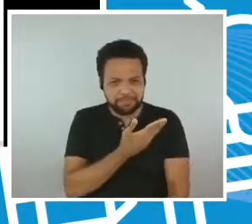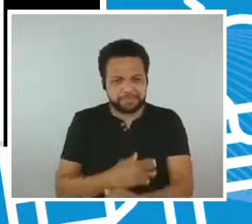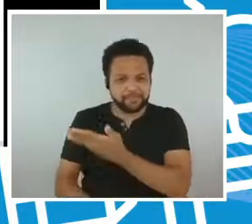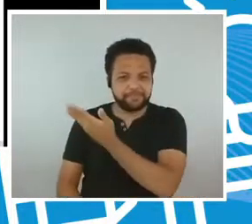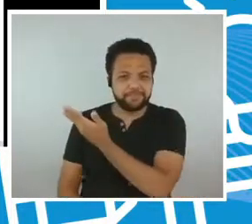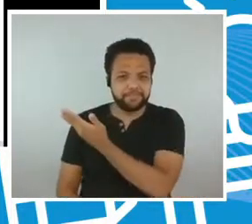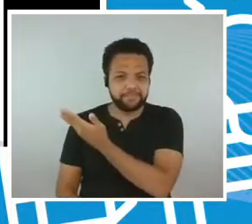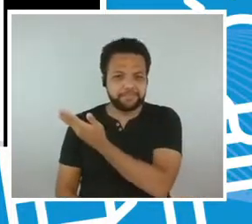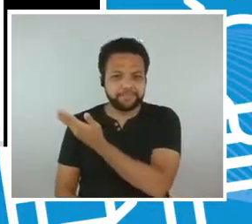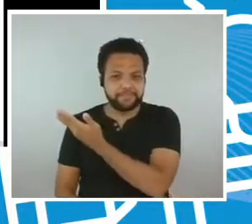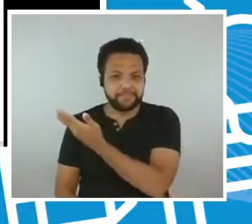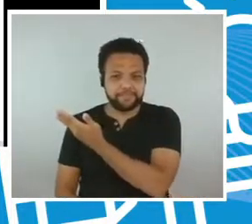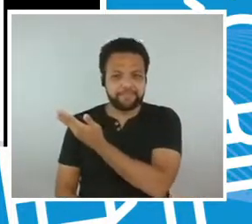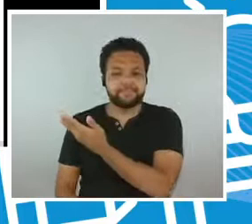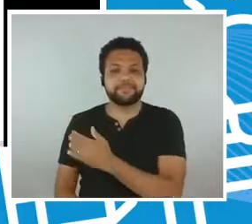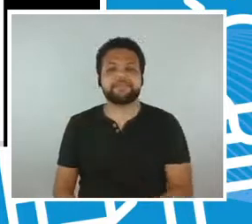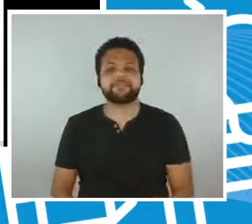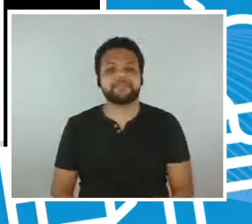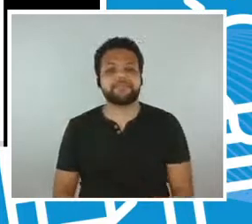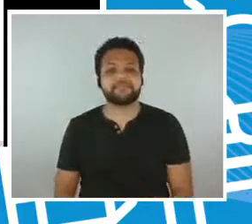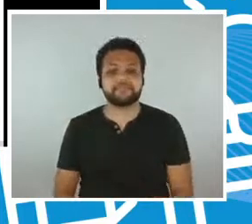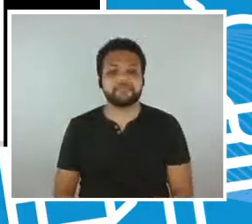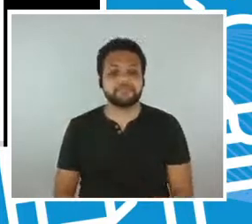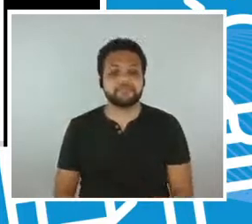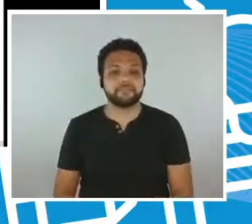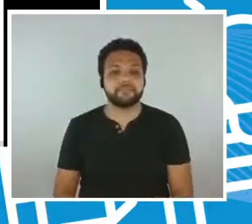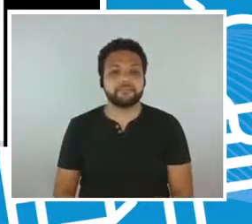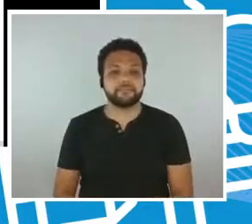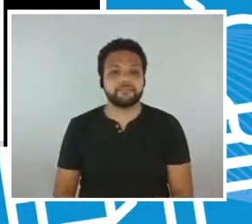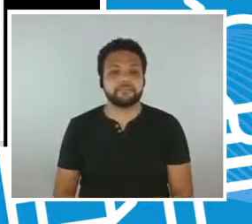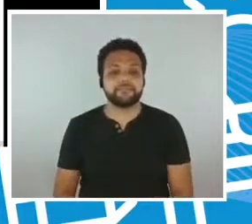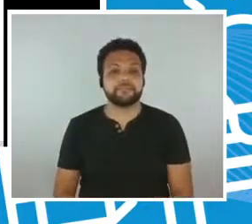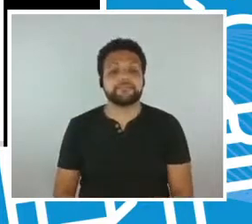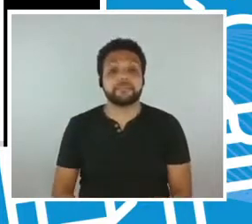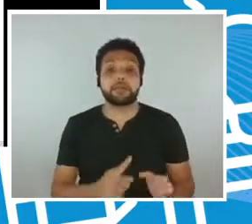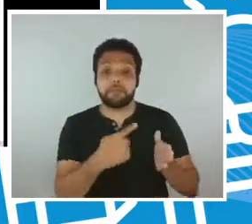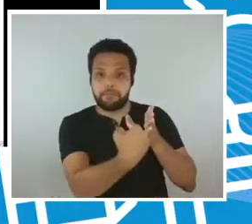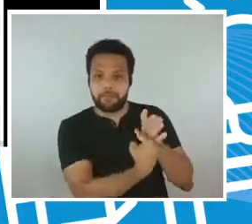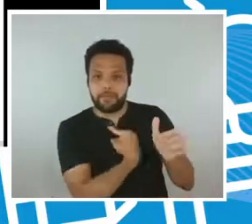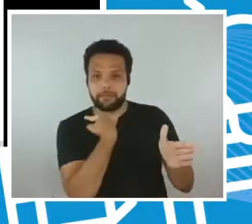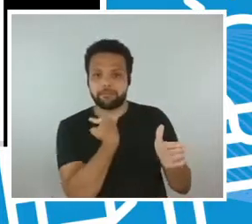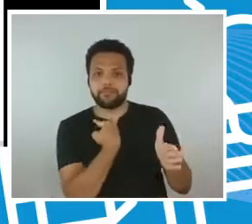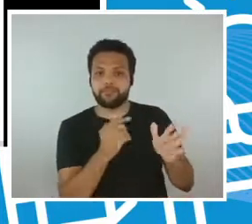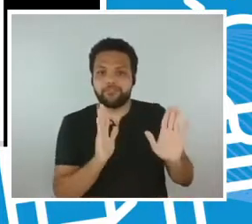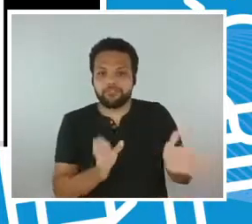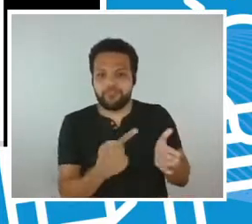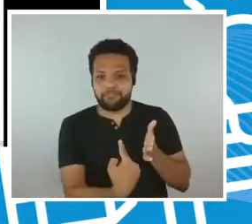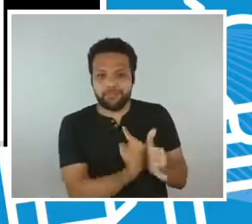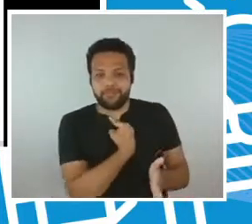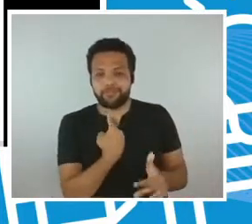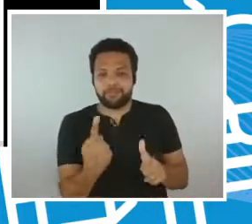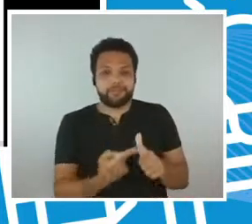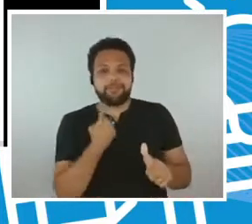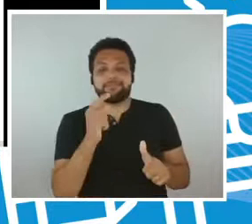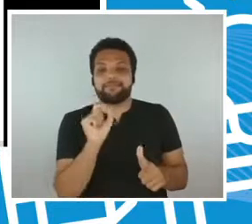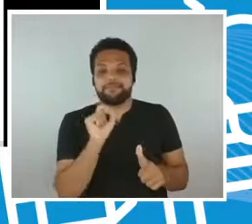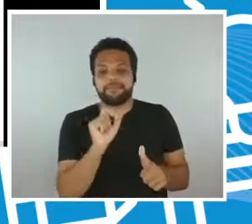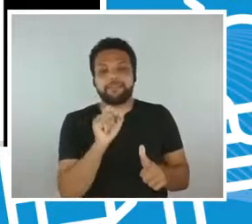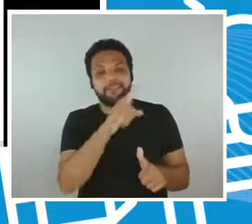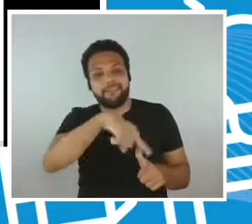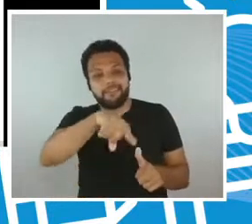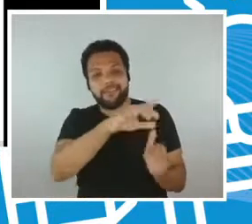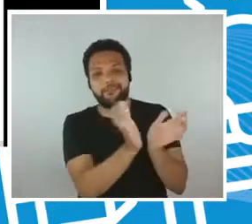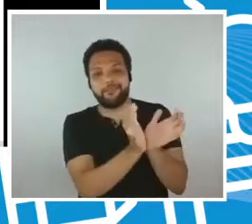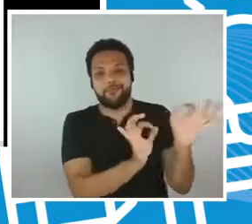Perfeito, vamos lá então. Então, peguei a pergunta que nos foi dada, né, Maju? Já a pergunta aqui encaminhada, e aí eu mudei um